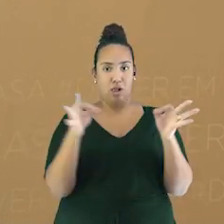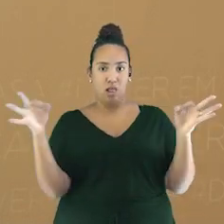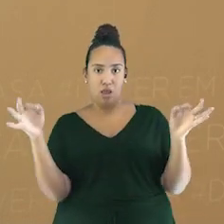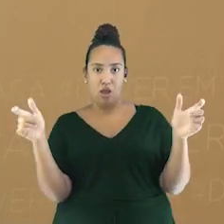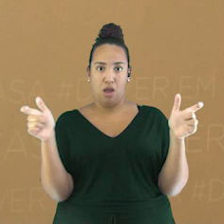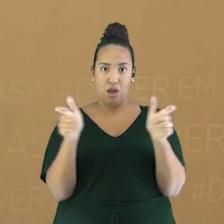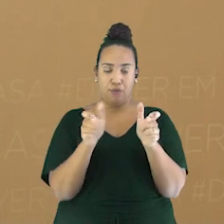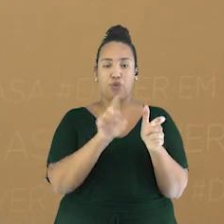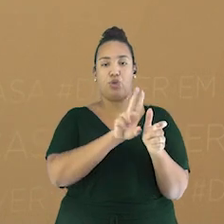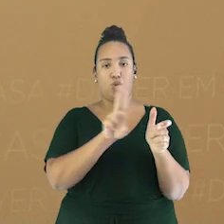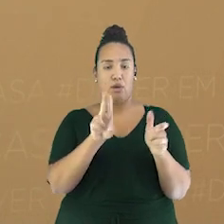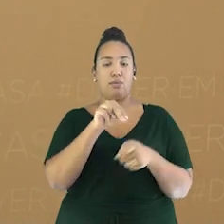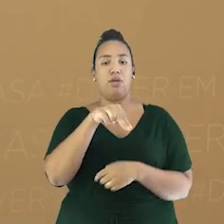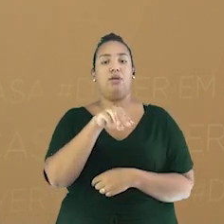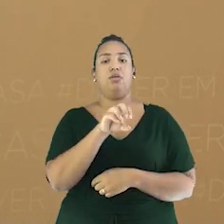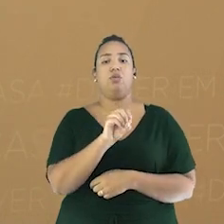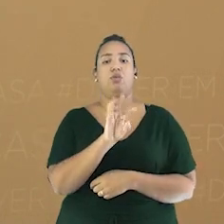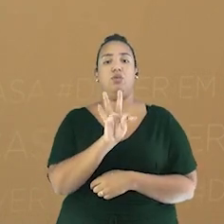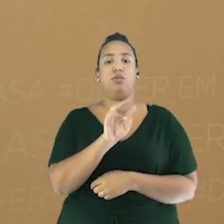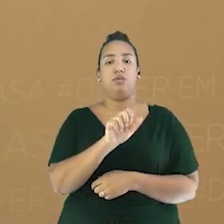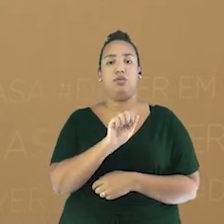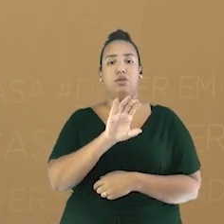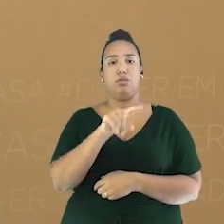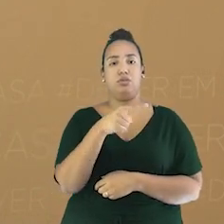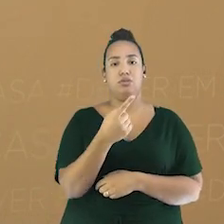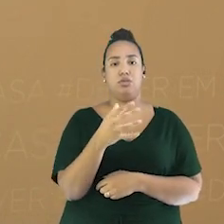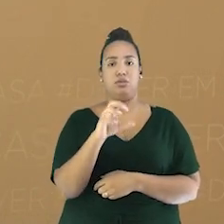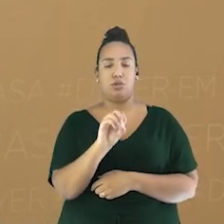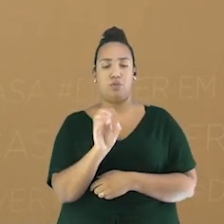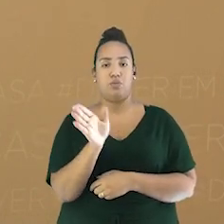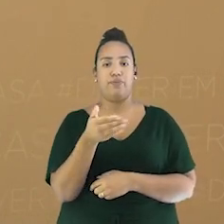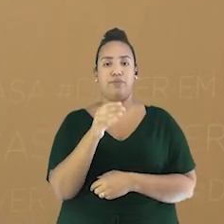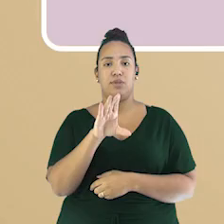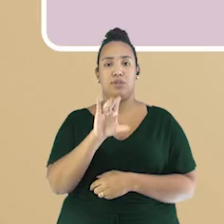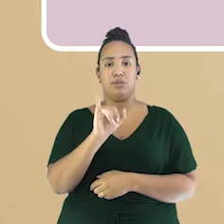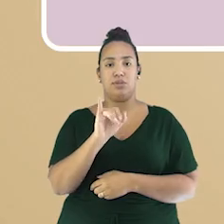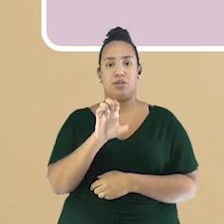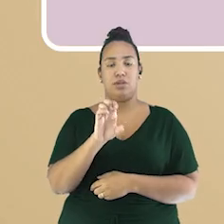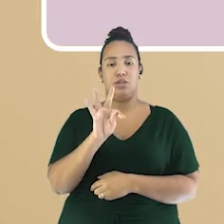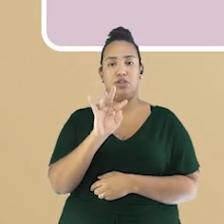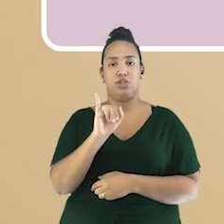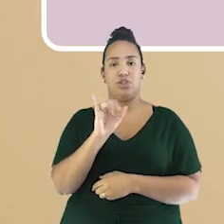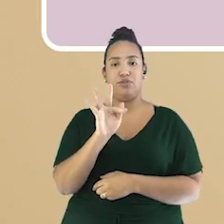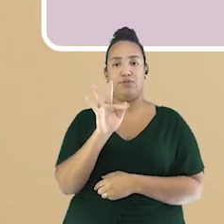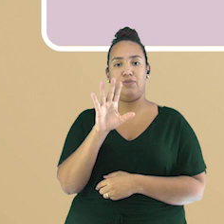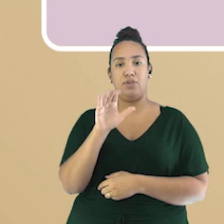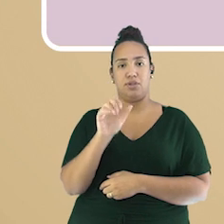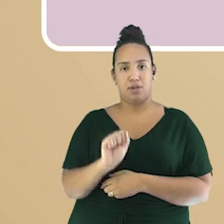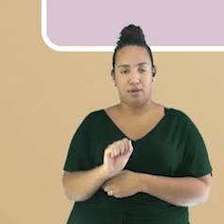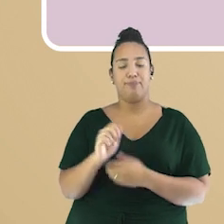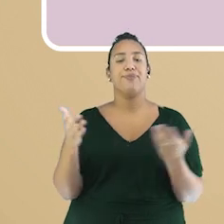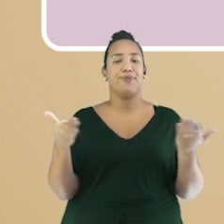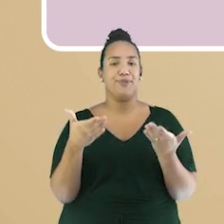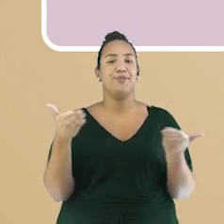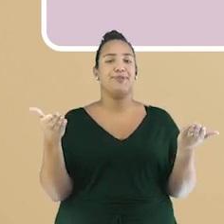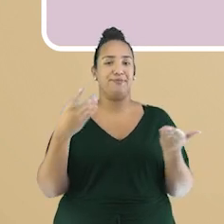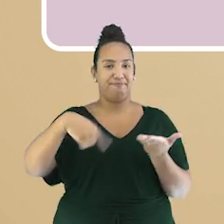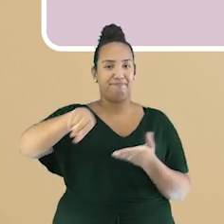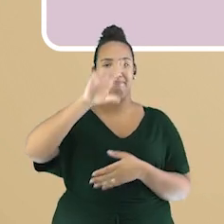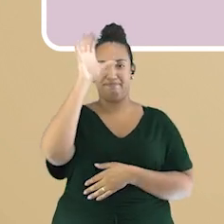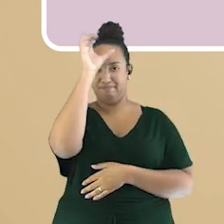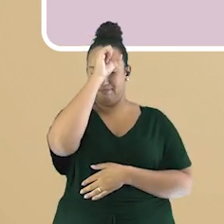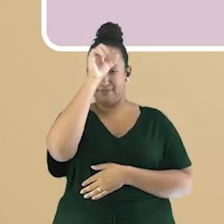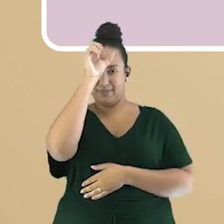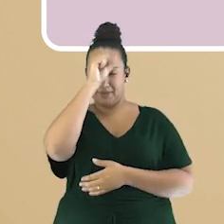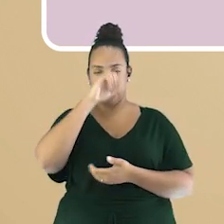notação científica e é o conteúdo que iremos estudar hoje. A notação científica é a forma de pegar